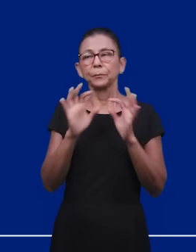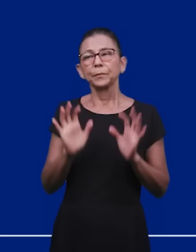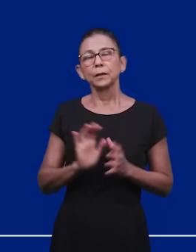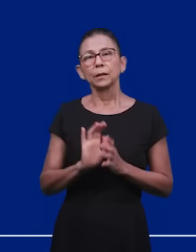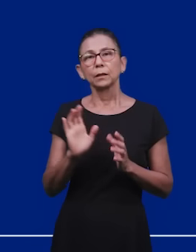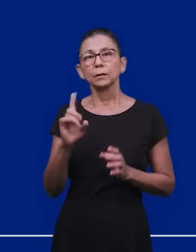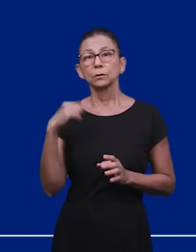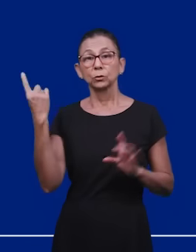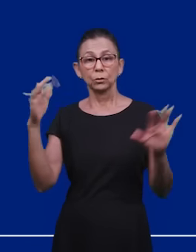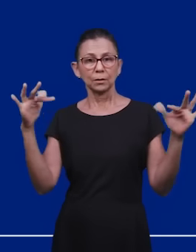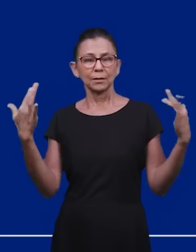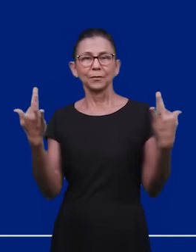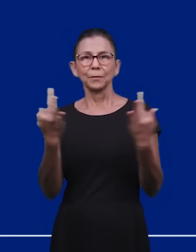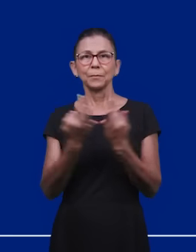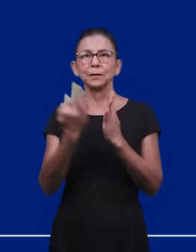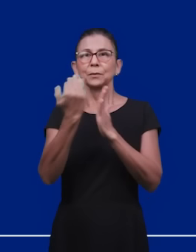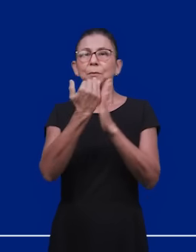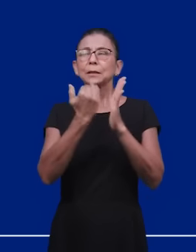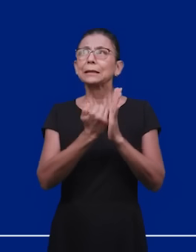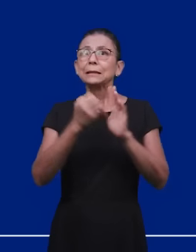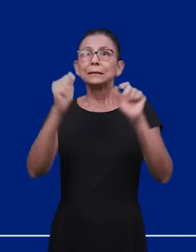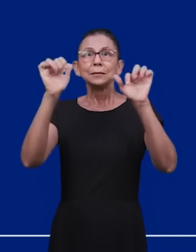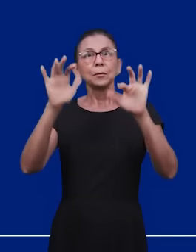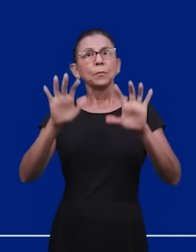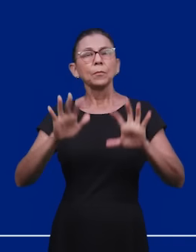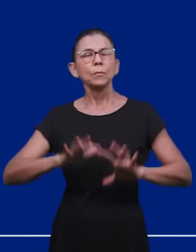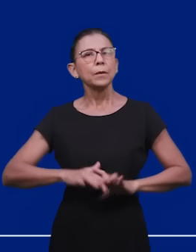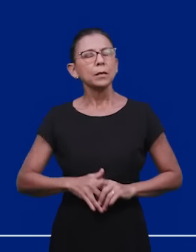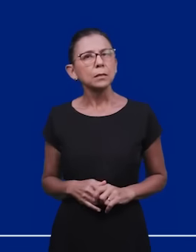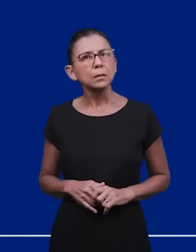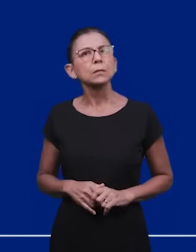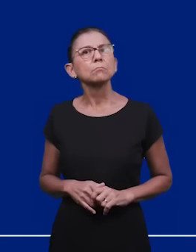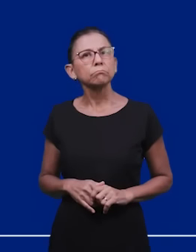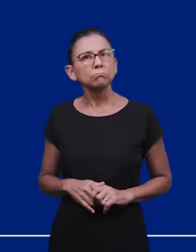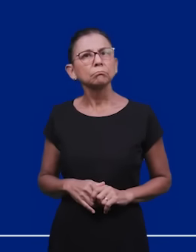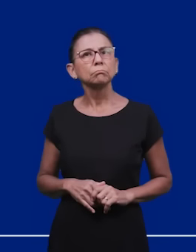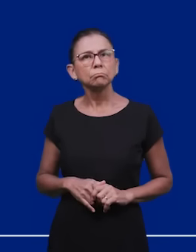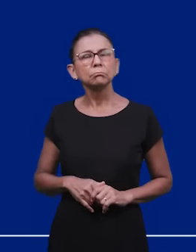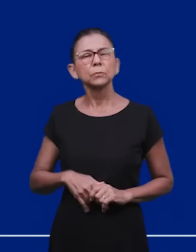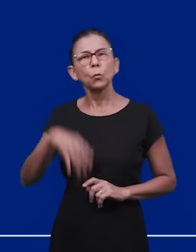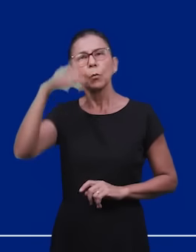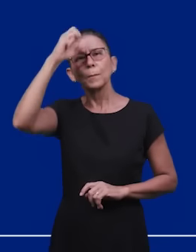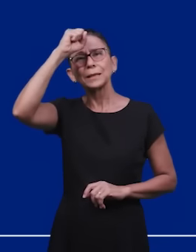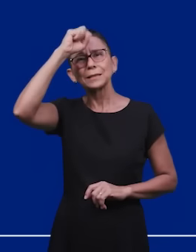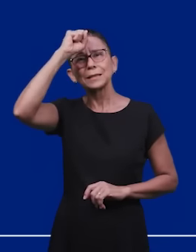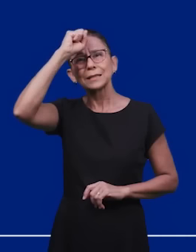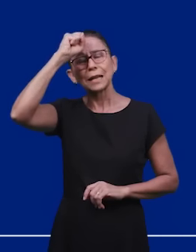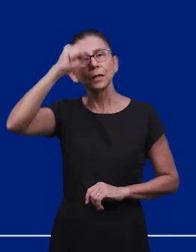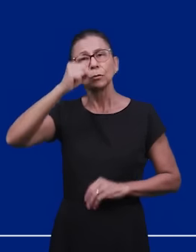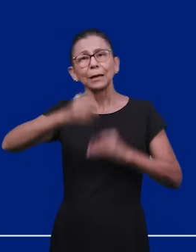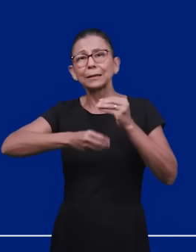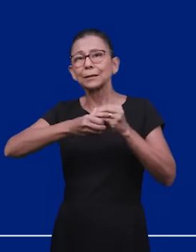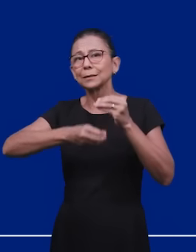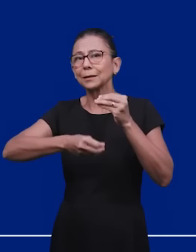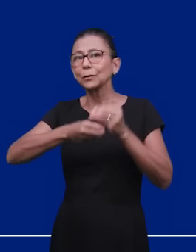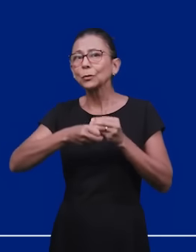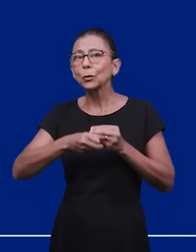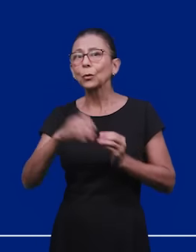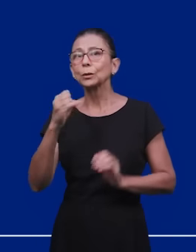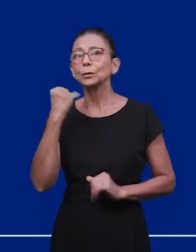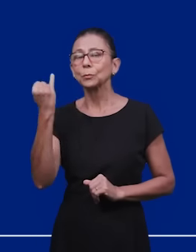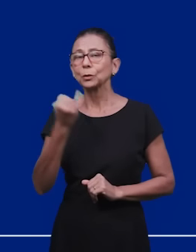nossa família, o programa tem sido uma grande bênção e também um complemento no aprendizado necessário para a